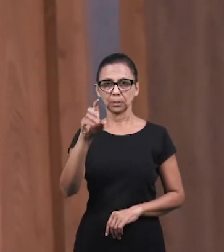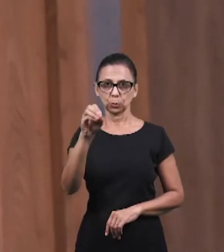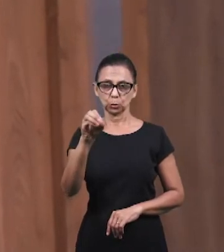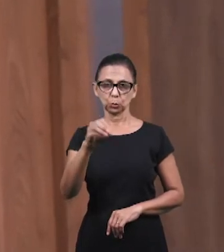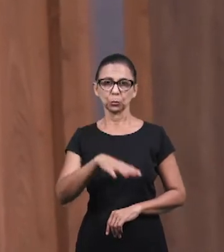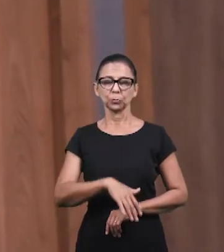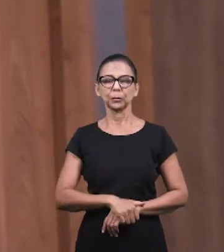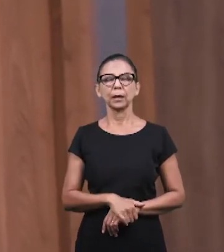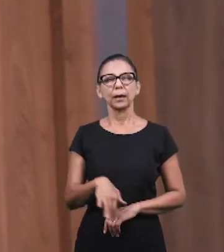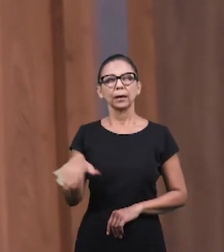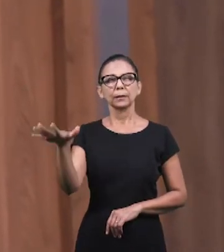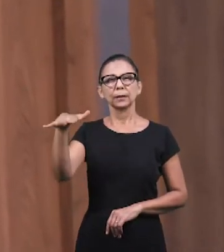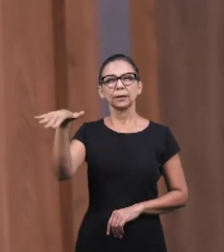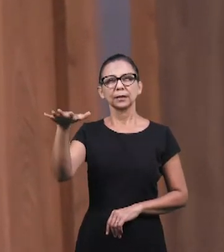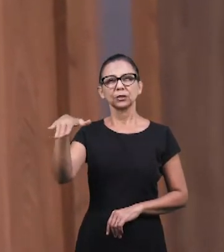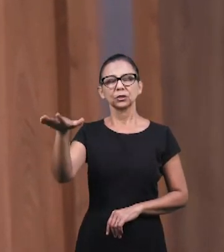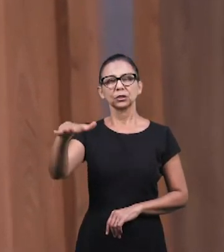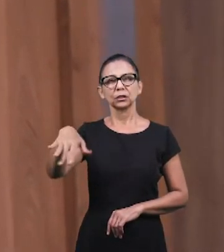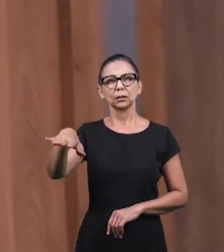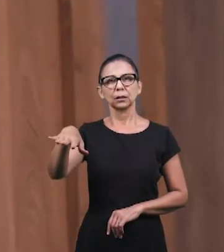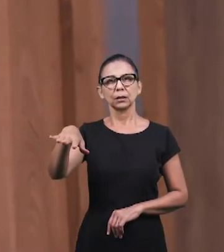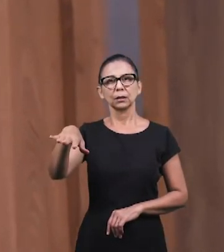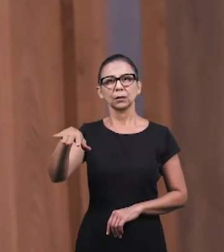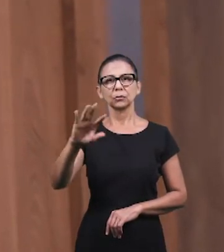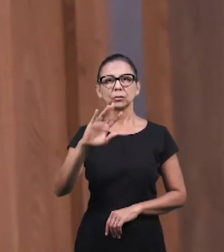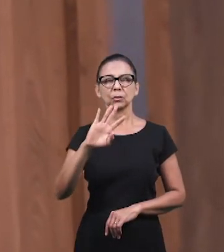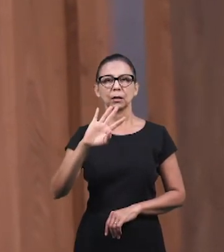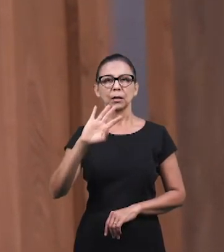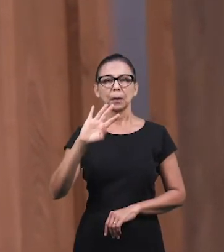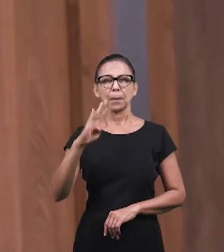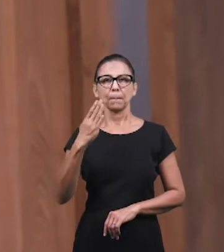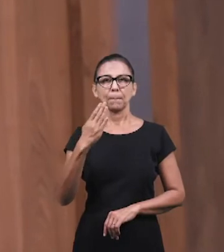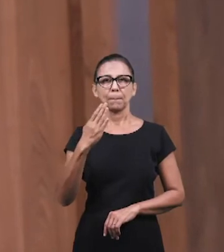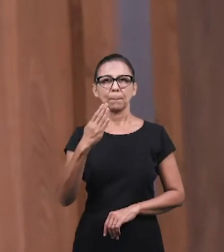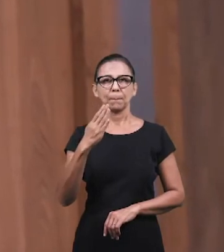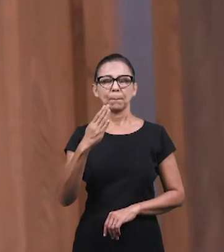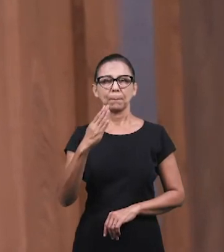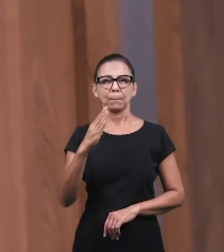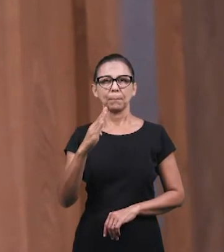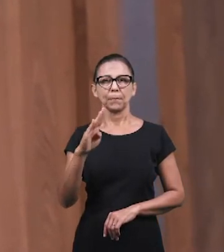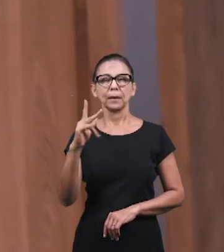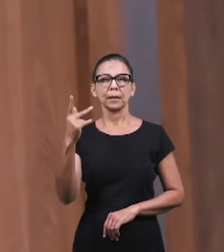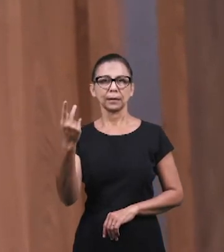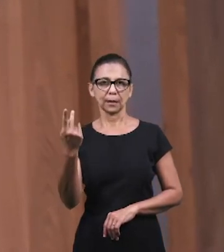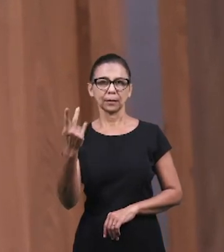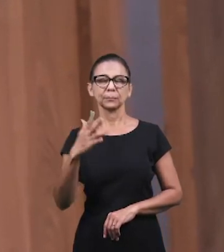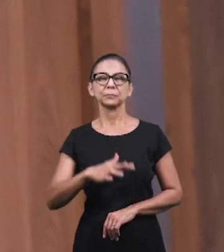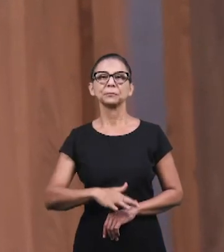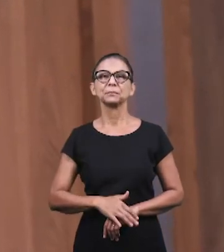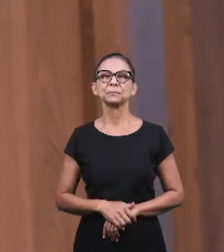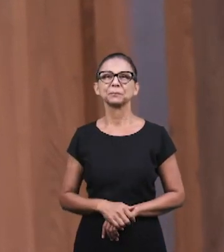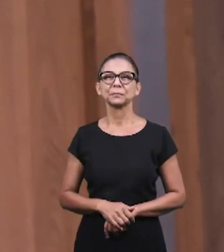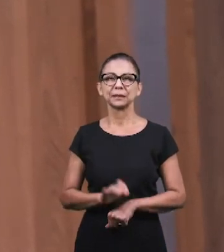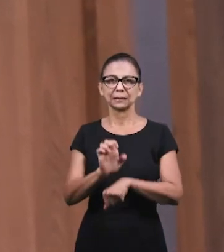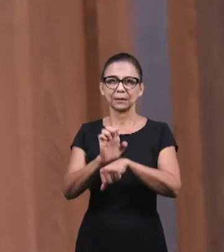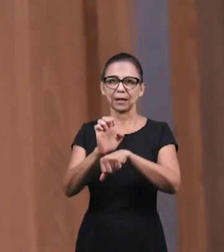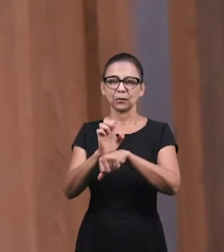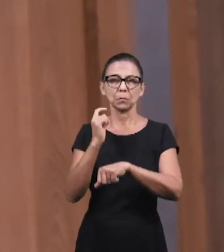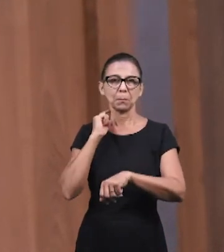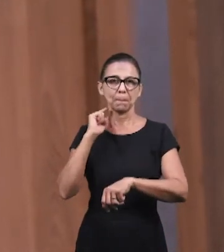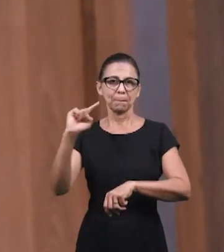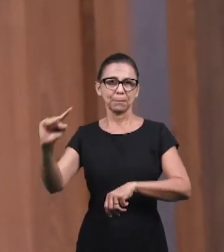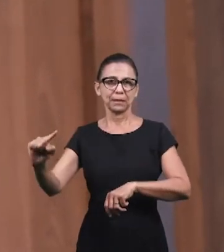da igreja do bairro Etelvina Carneiro, em Belo Horizonte, no estado de Minas Gerais. O Armando vai dar uma primeira resposta